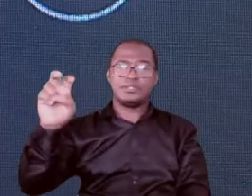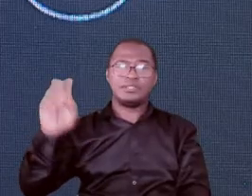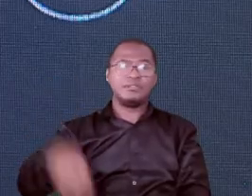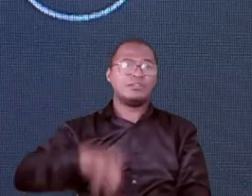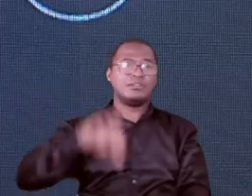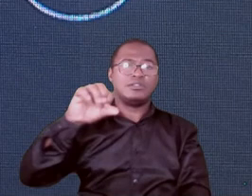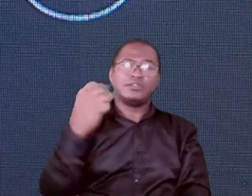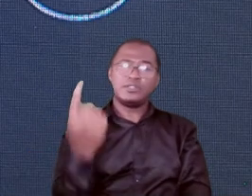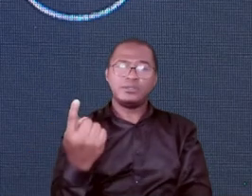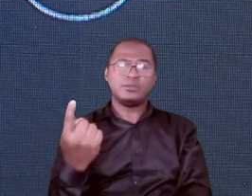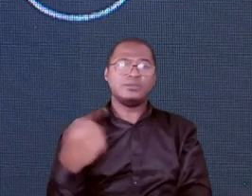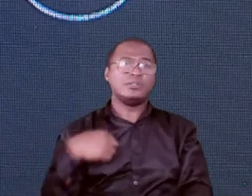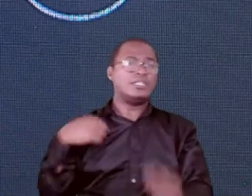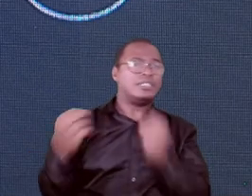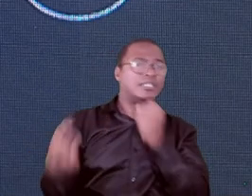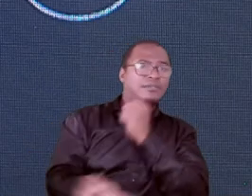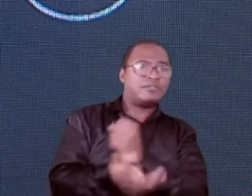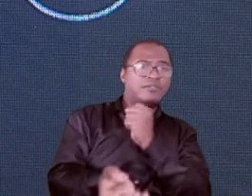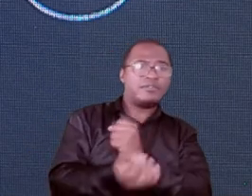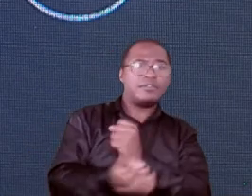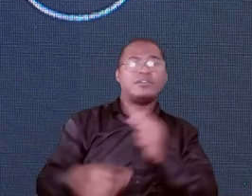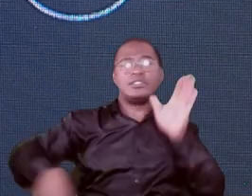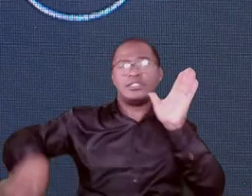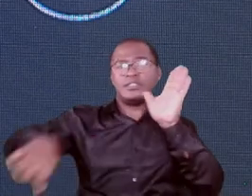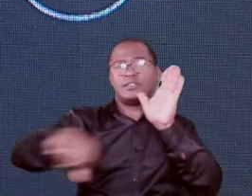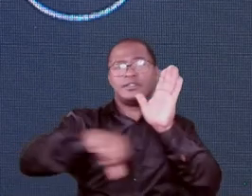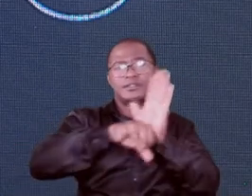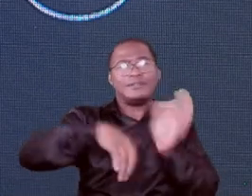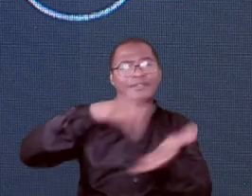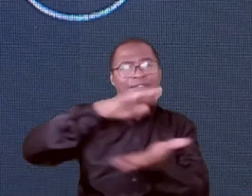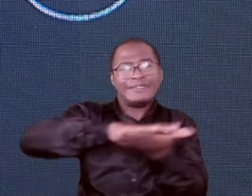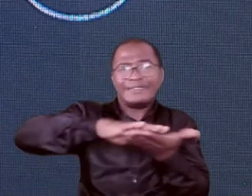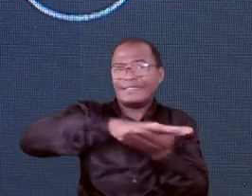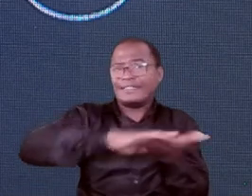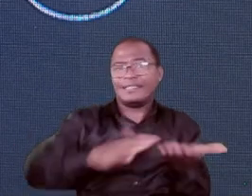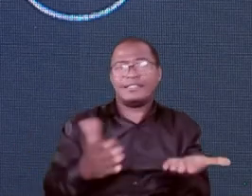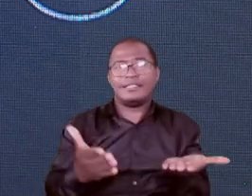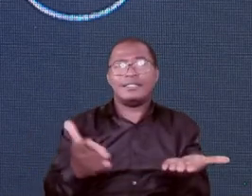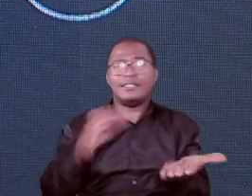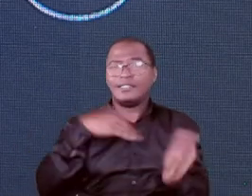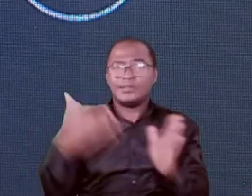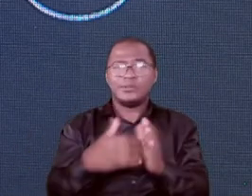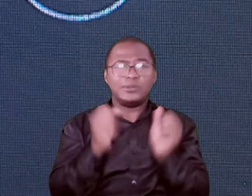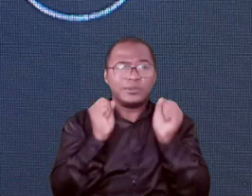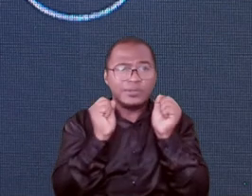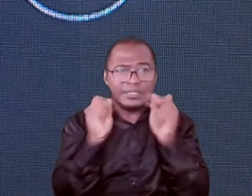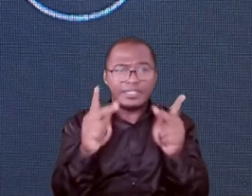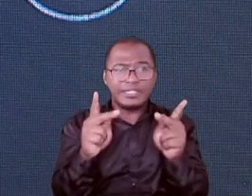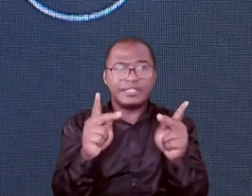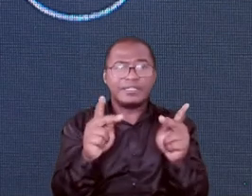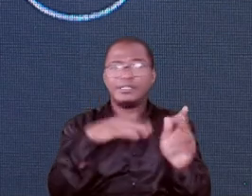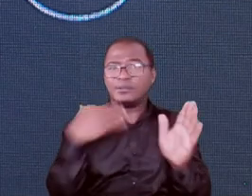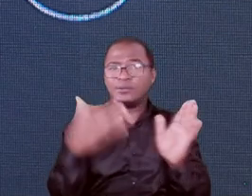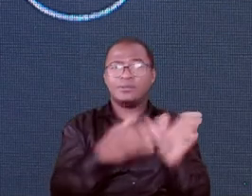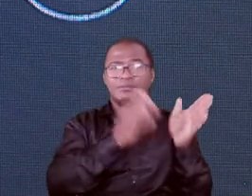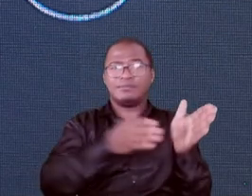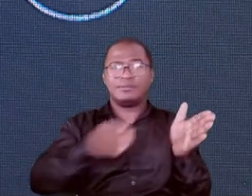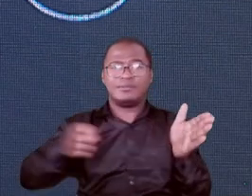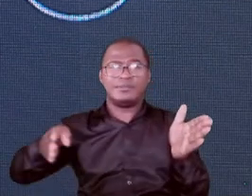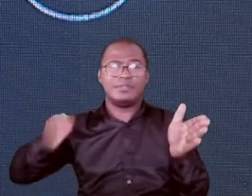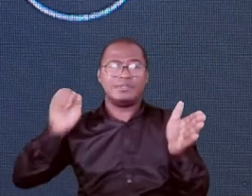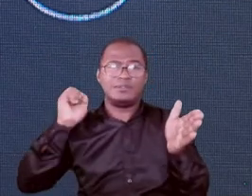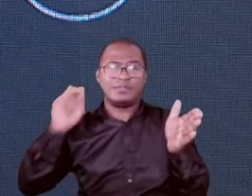otimize nível de aprovação com o nível de charge Becks e contestações Puxa esse